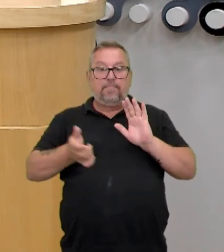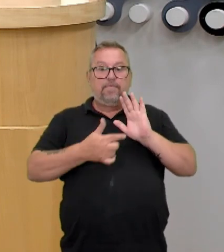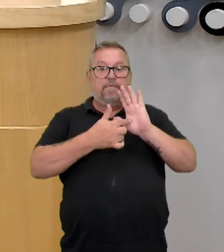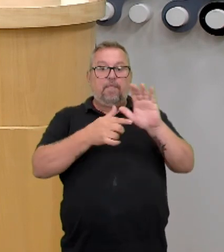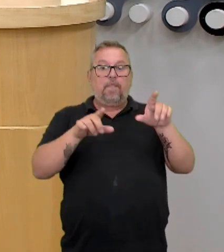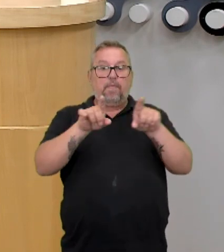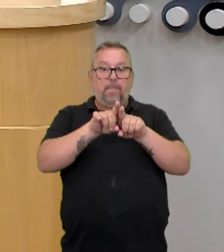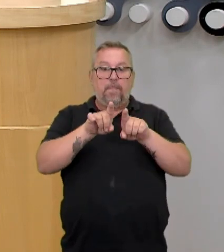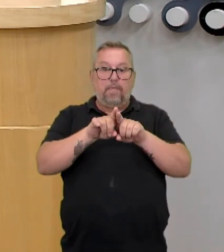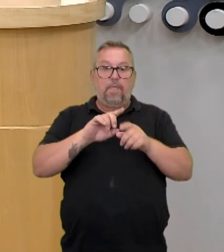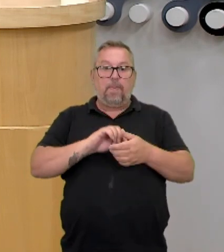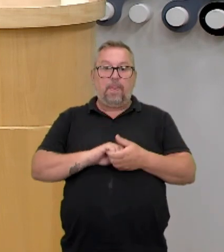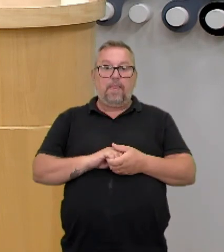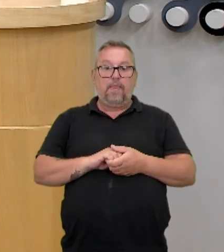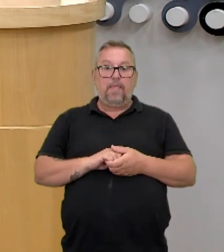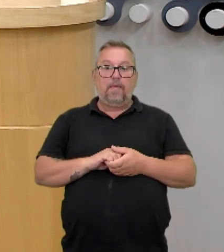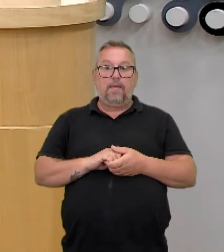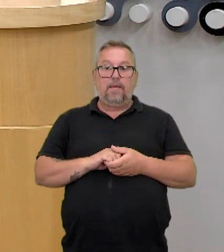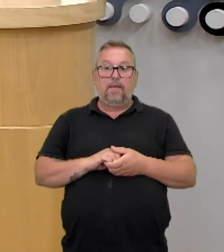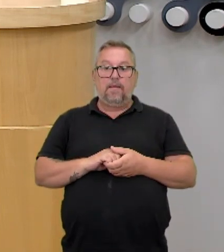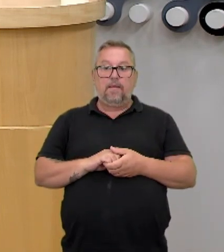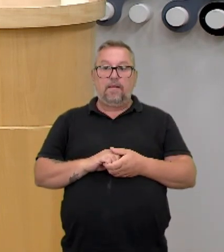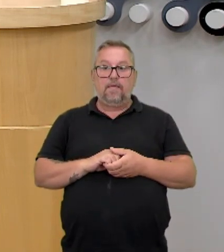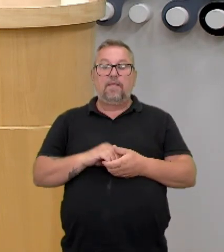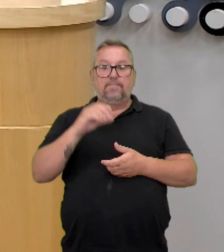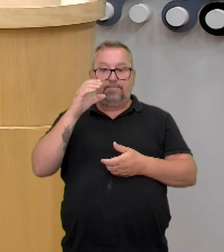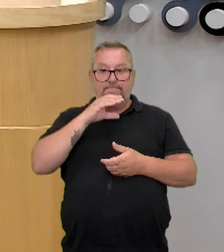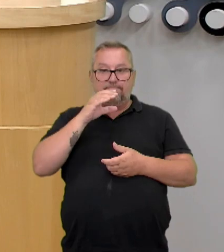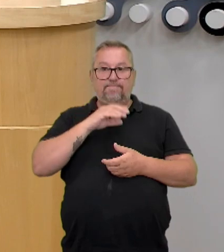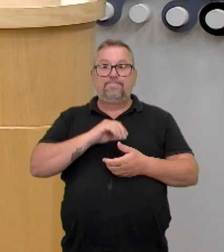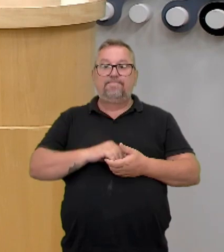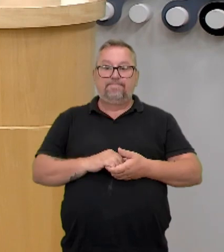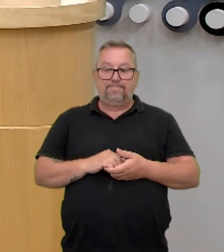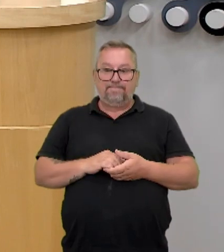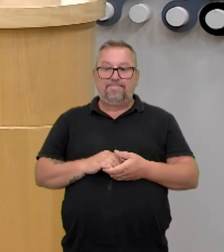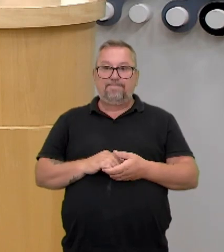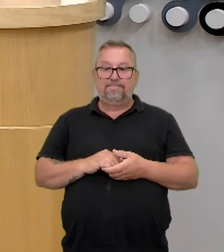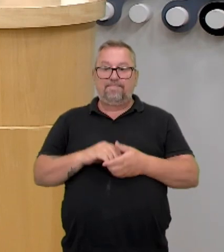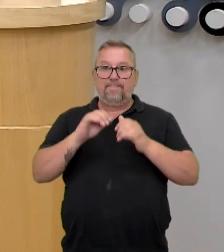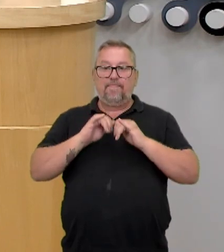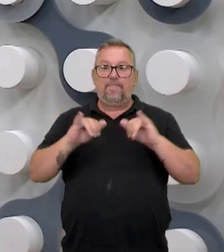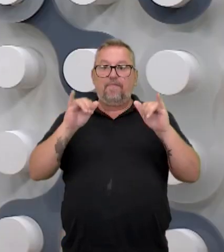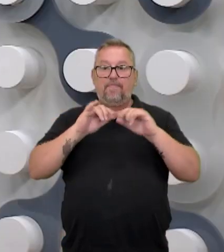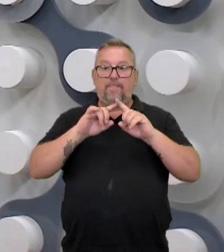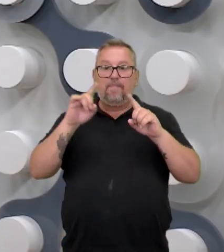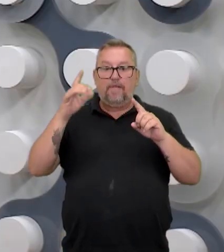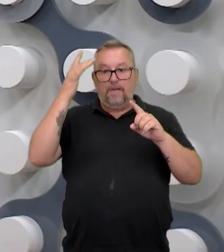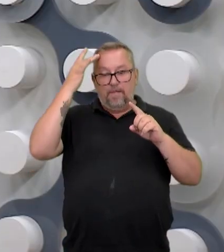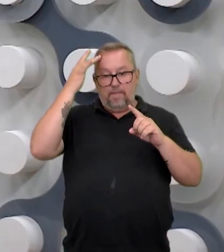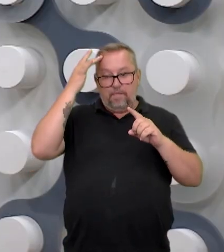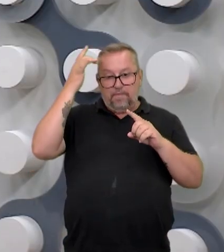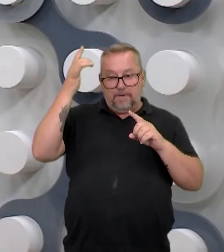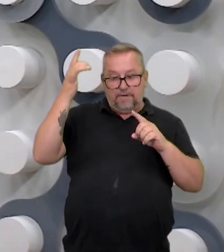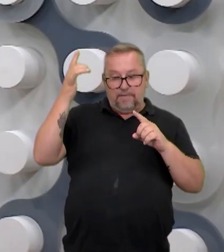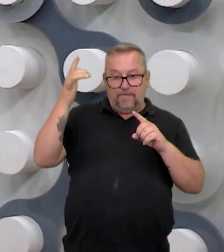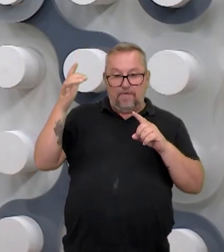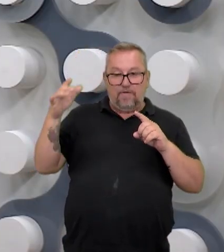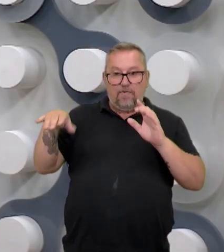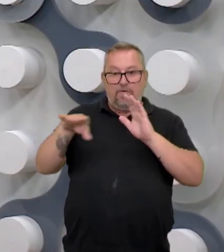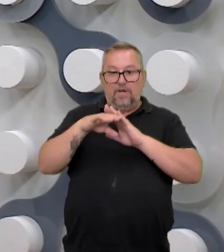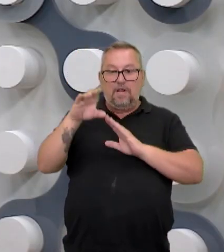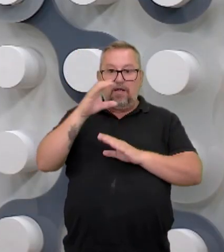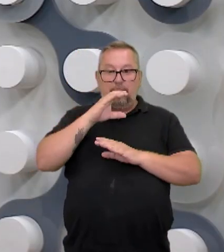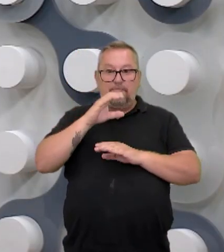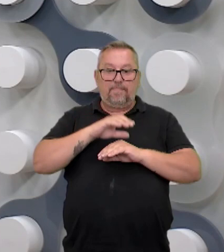ali como um agente também. E a questão da velocidade, né? Às vezes a notícia deixa de ser notícia da manhã para a noite. Então, às vezes nem dá tempo de passar